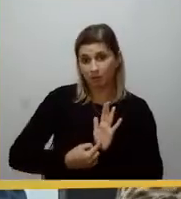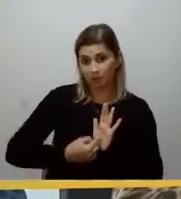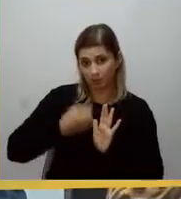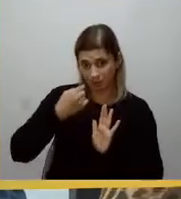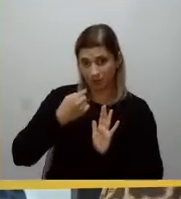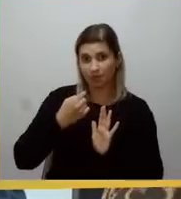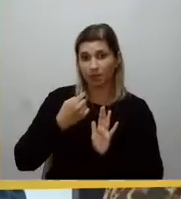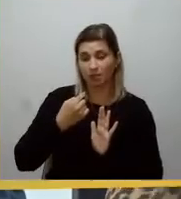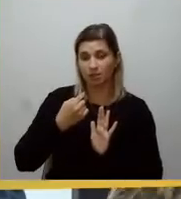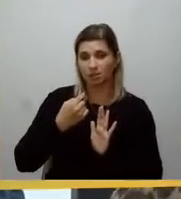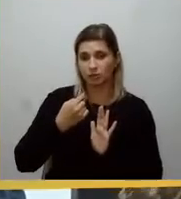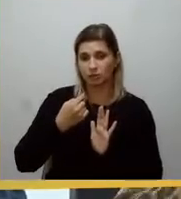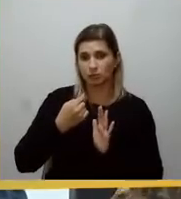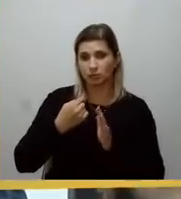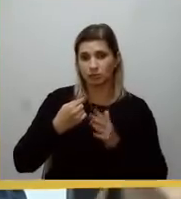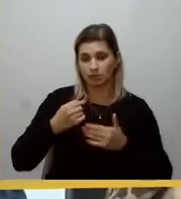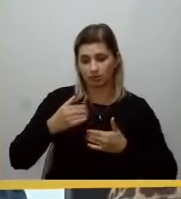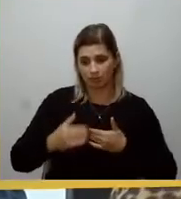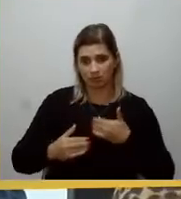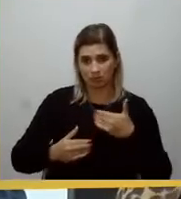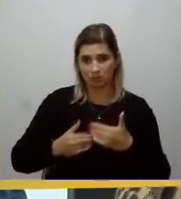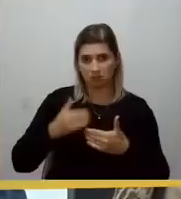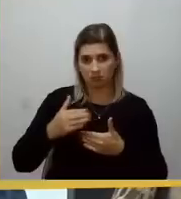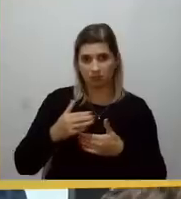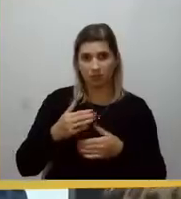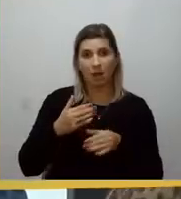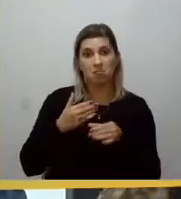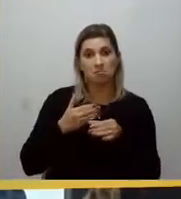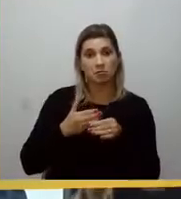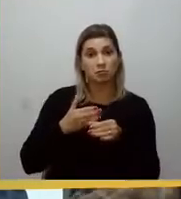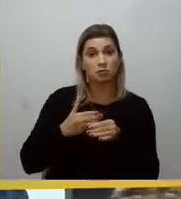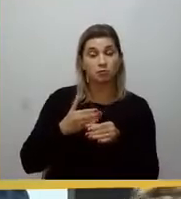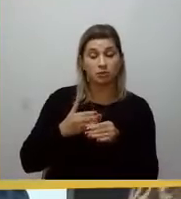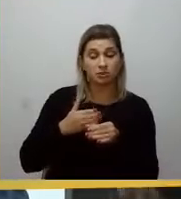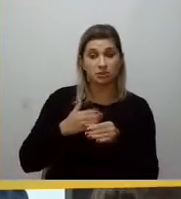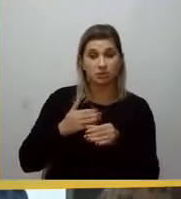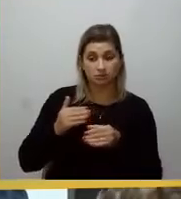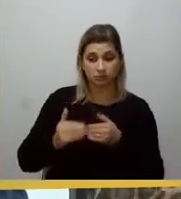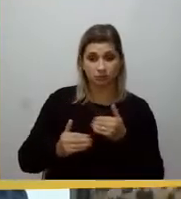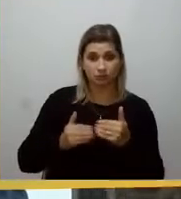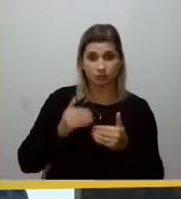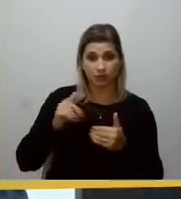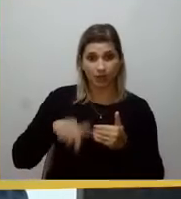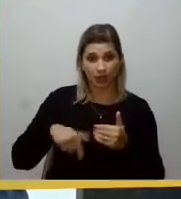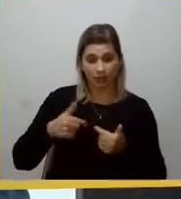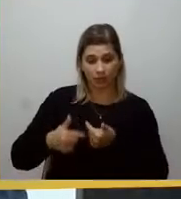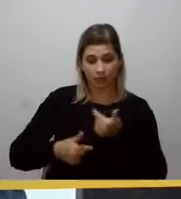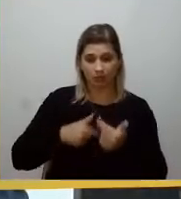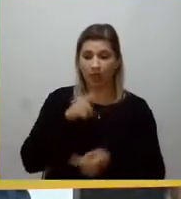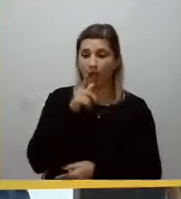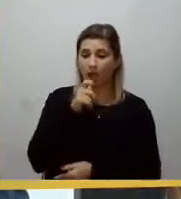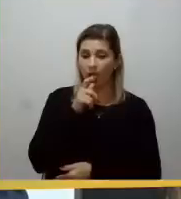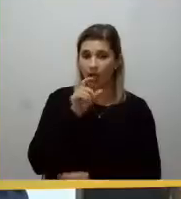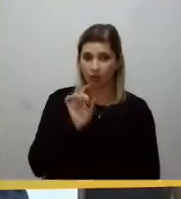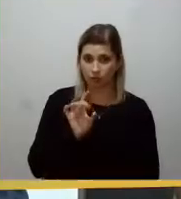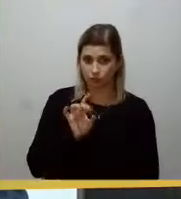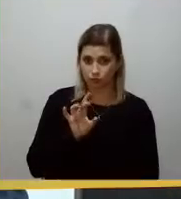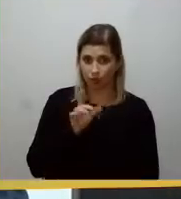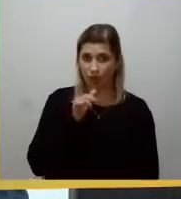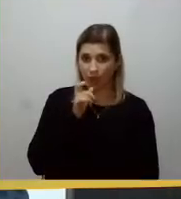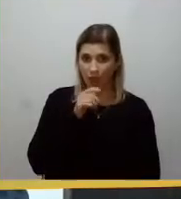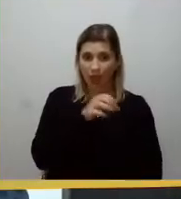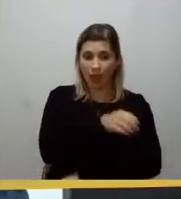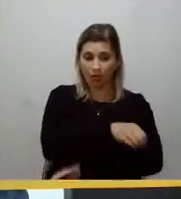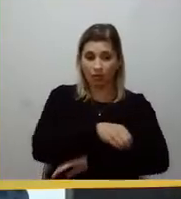teve, quando houve a municipalização, foi do serviço de água apenas, água e esgoto? Água e esgoto